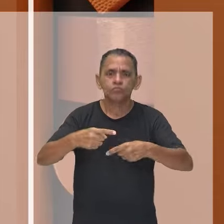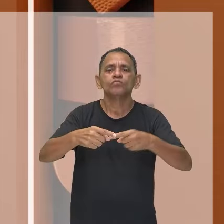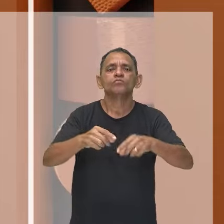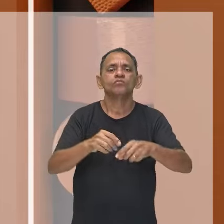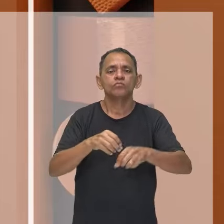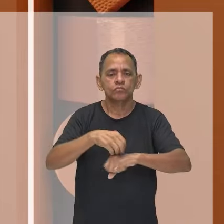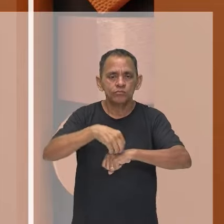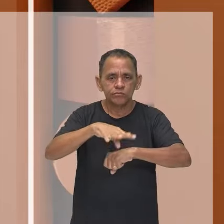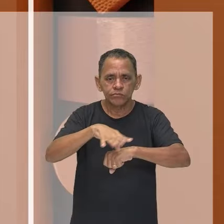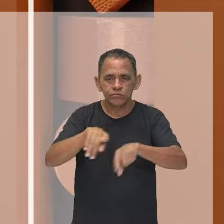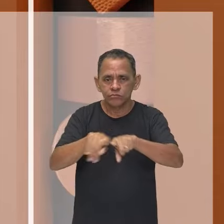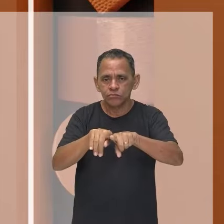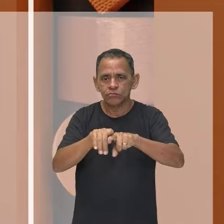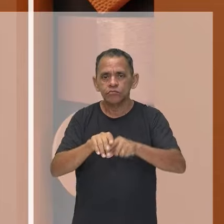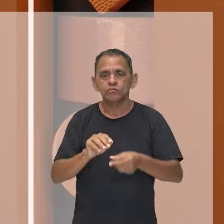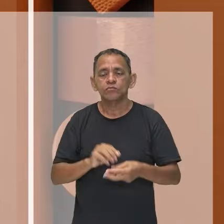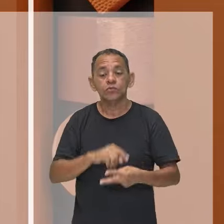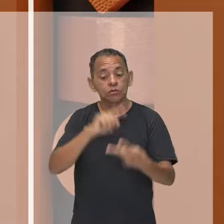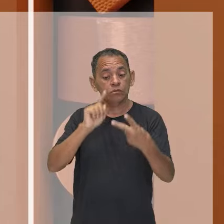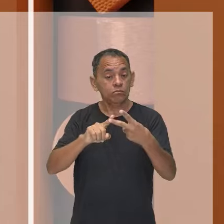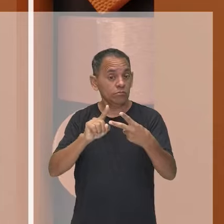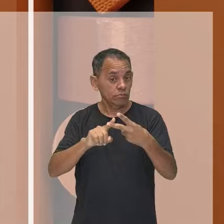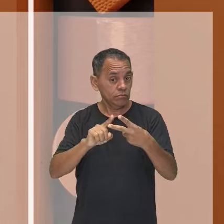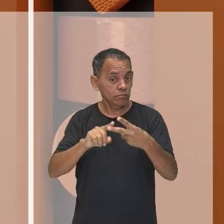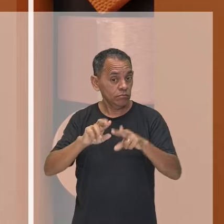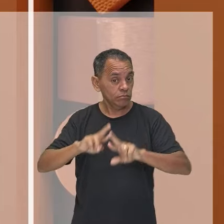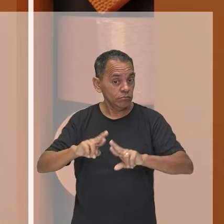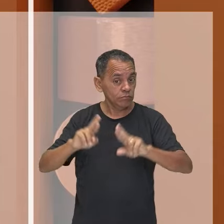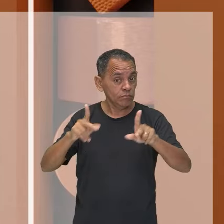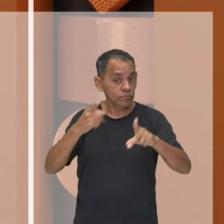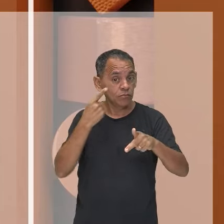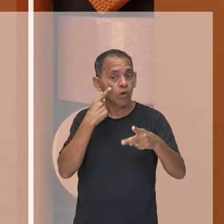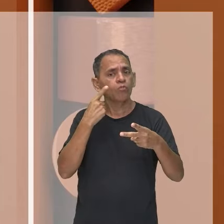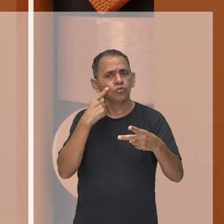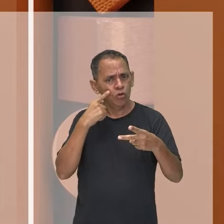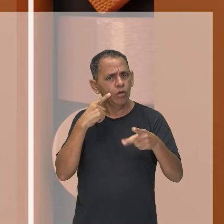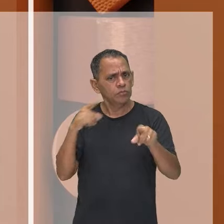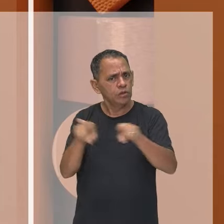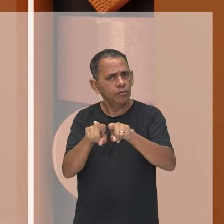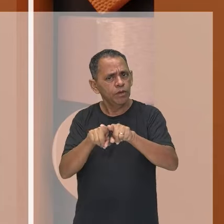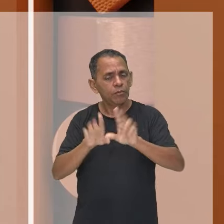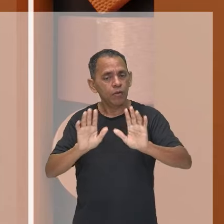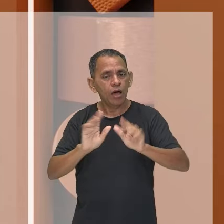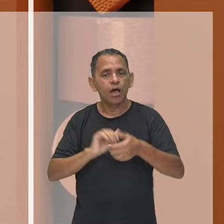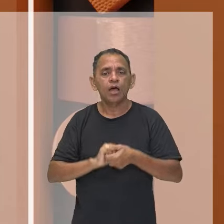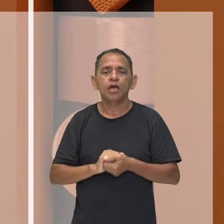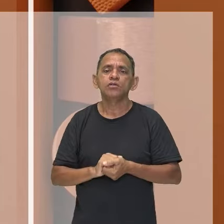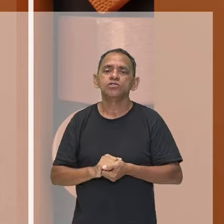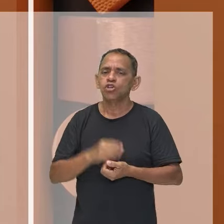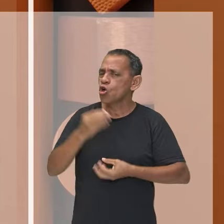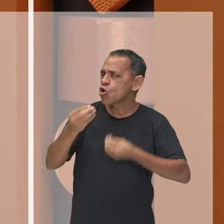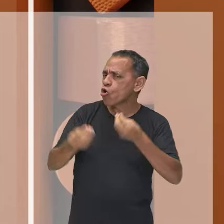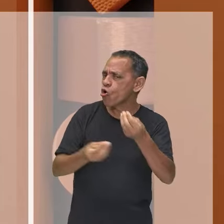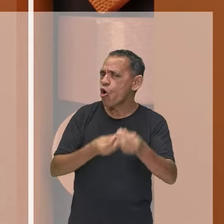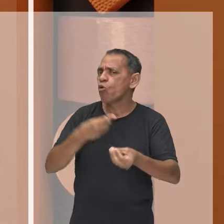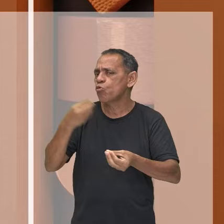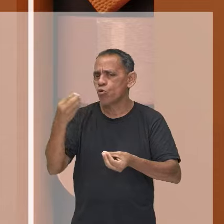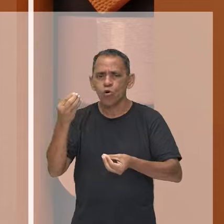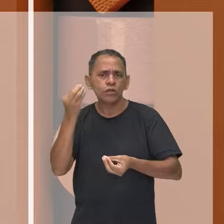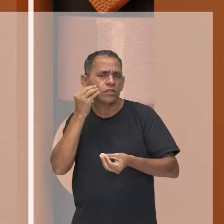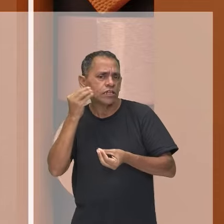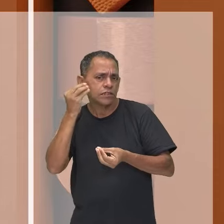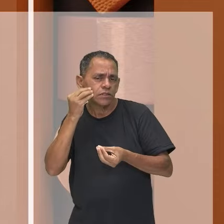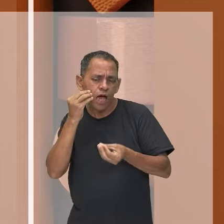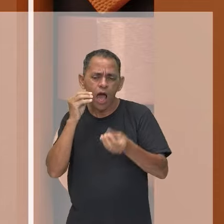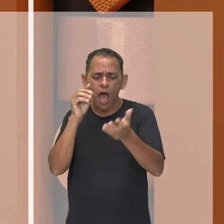conhecimento científico é diferente. Eu observo, sim, mas eu vou fazer uma experimentação, não